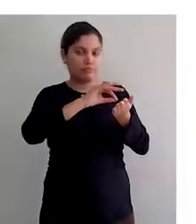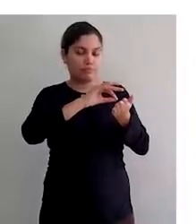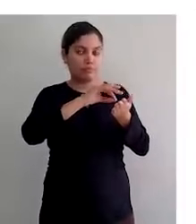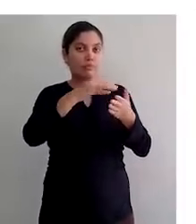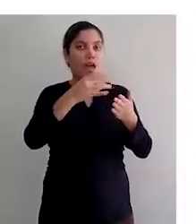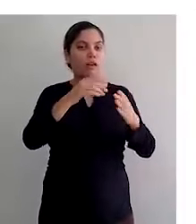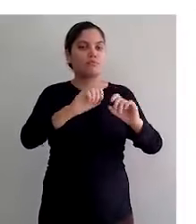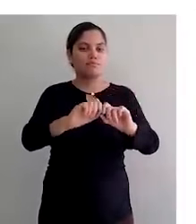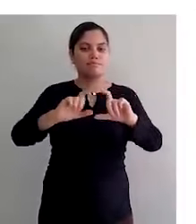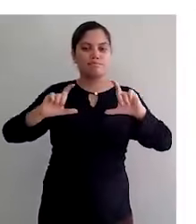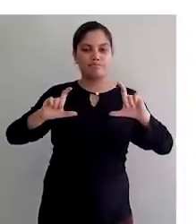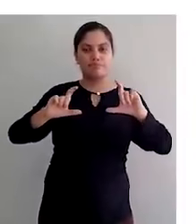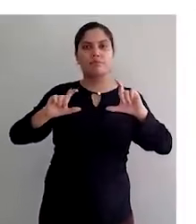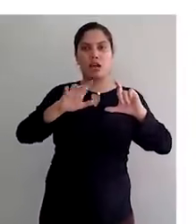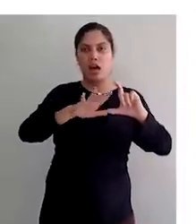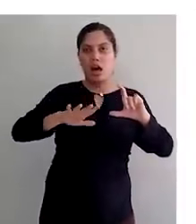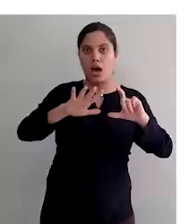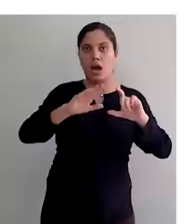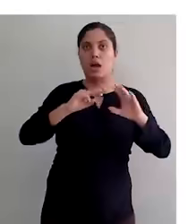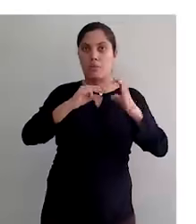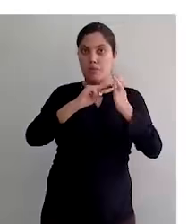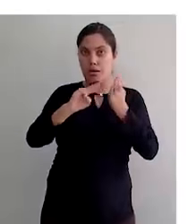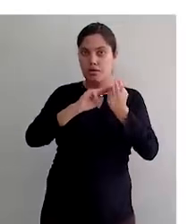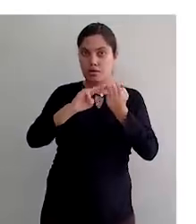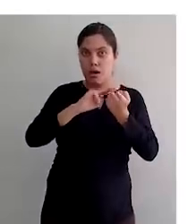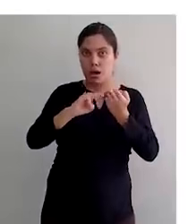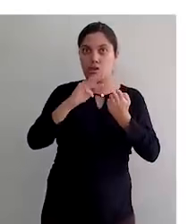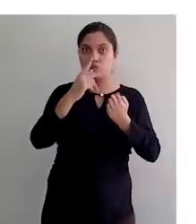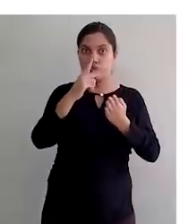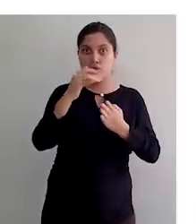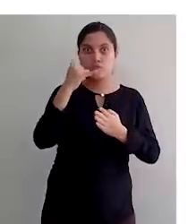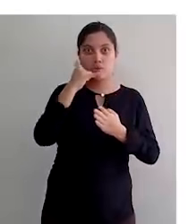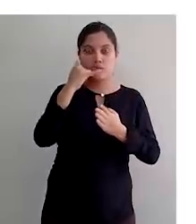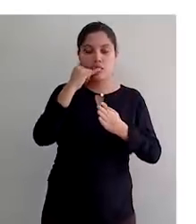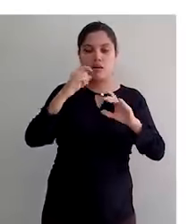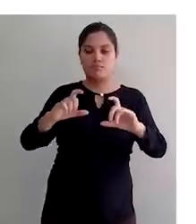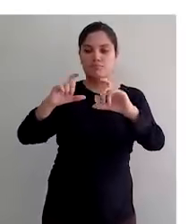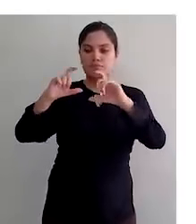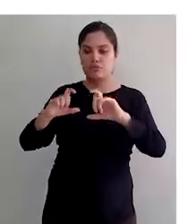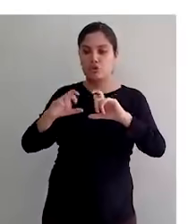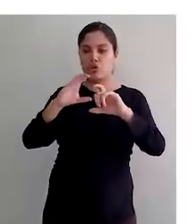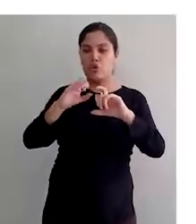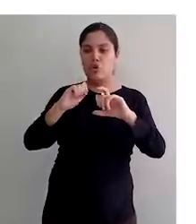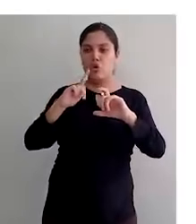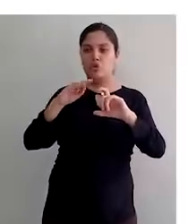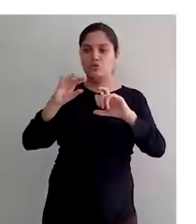Acesse a caixa de mensagens SMS do celular e digite os números aqui.